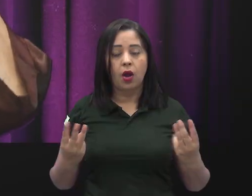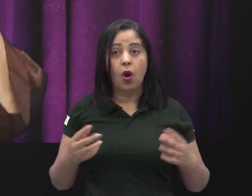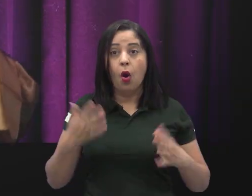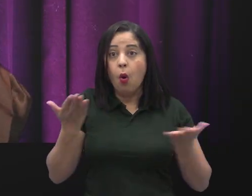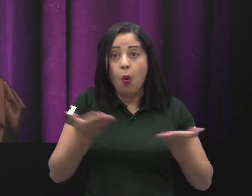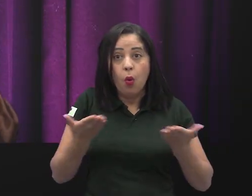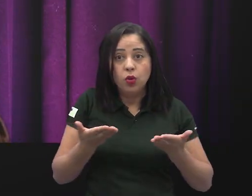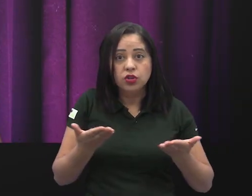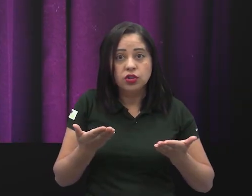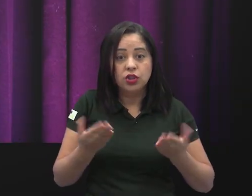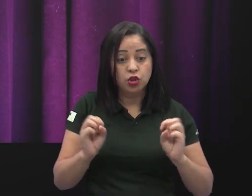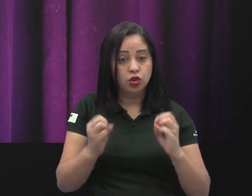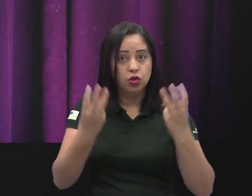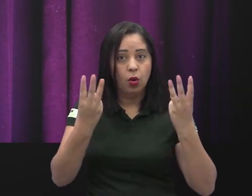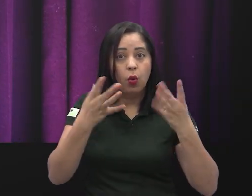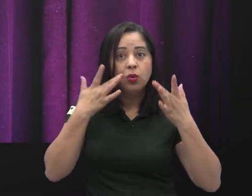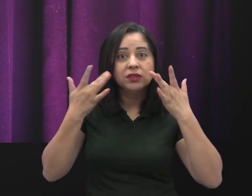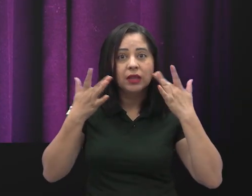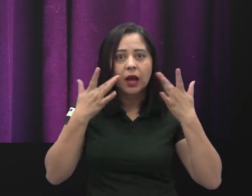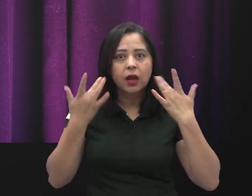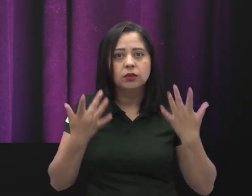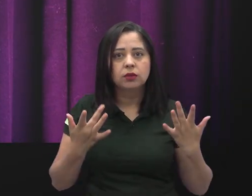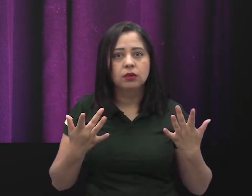É dia de estreia?